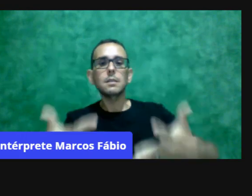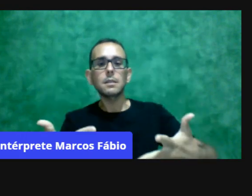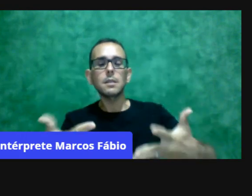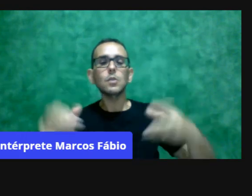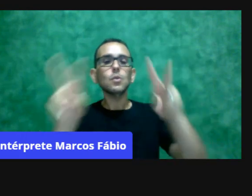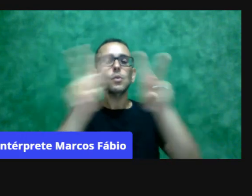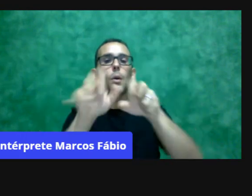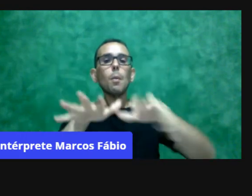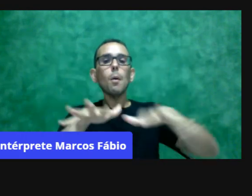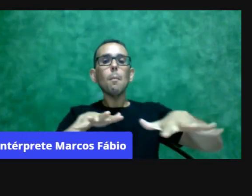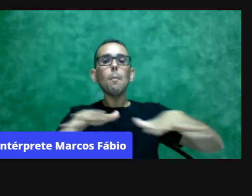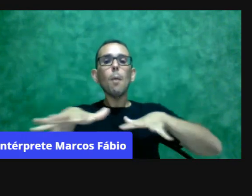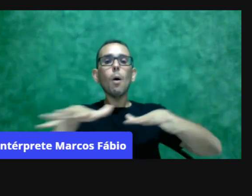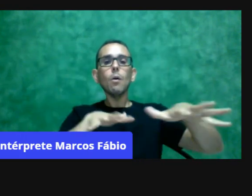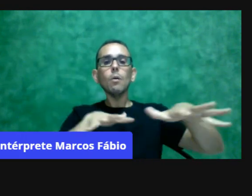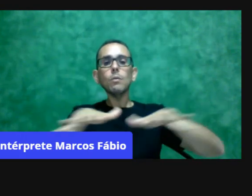movimentação